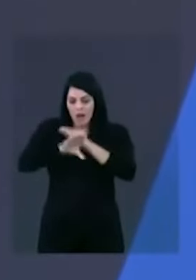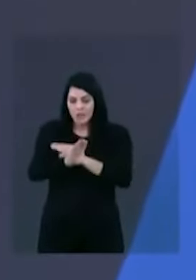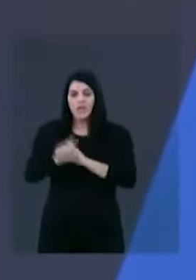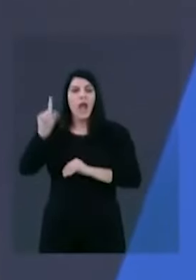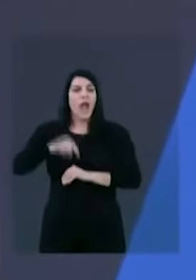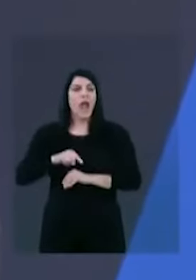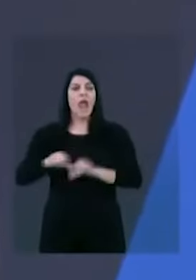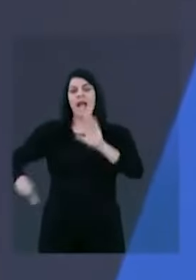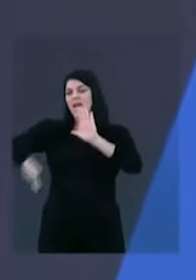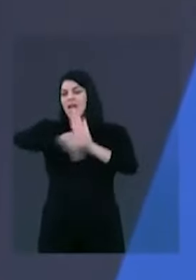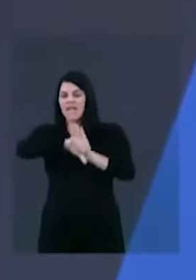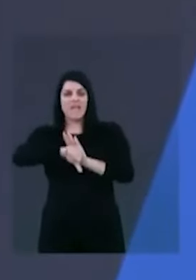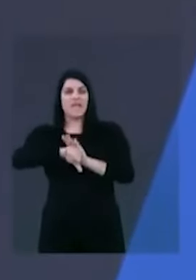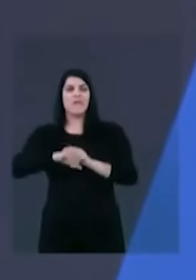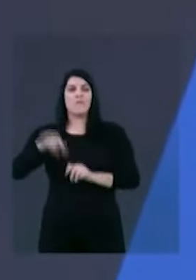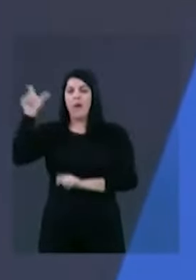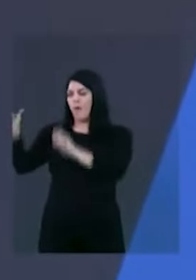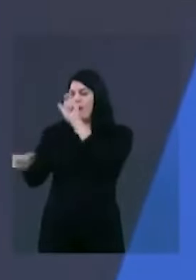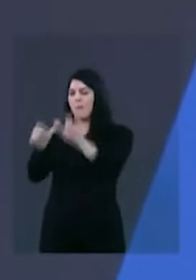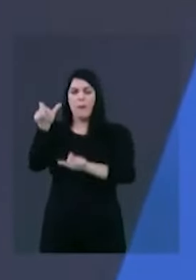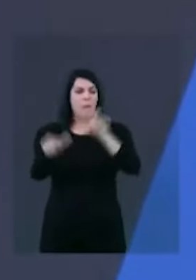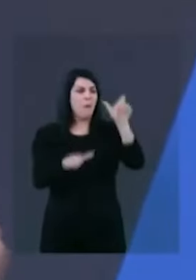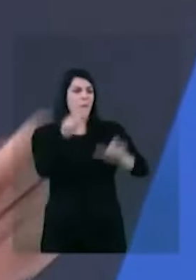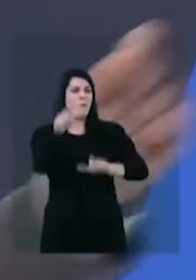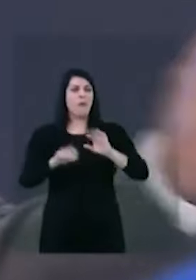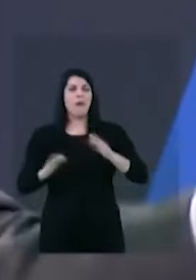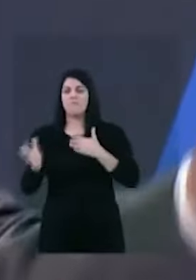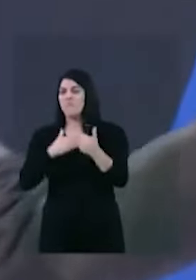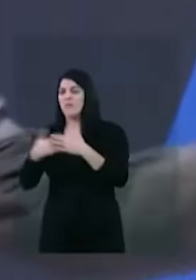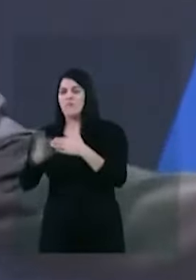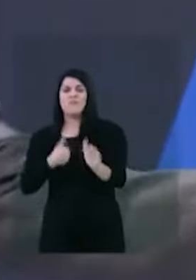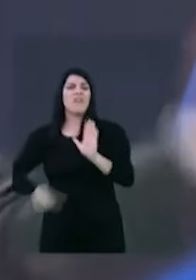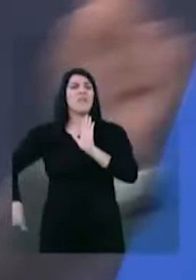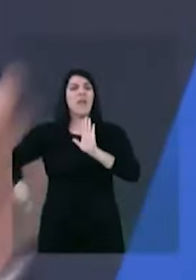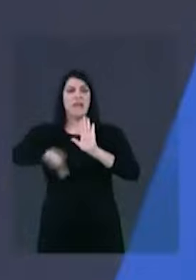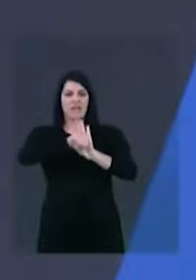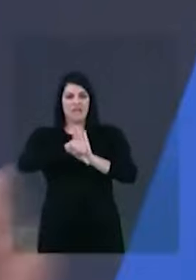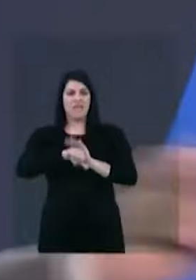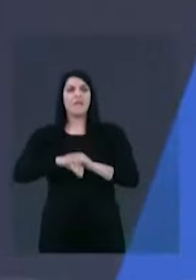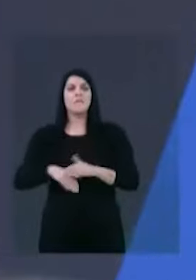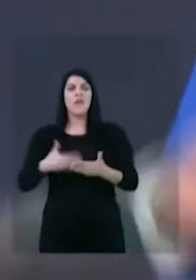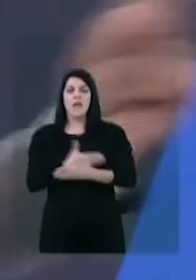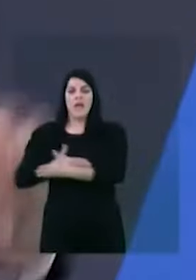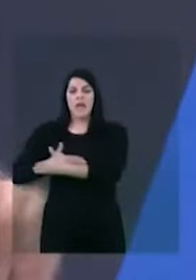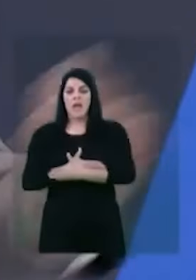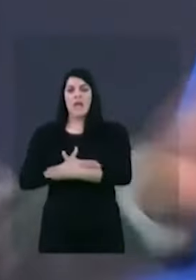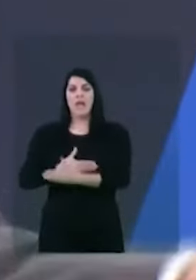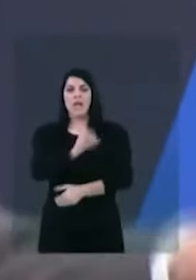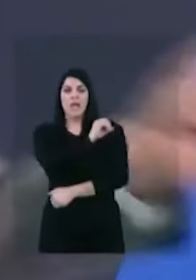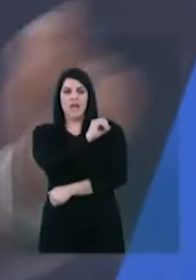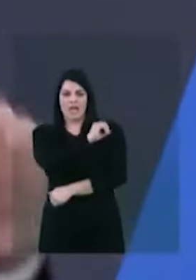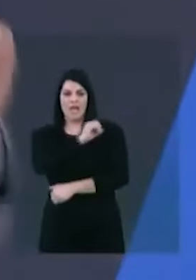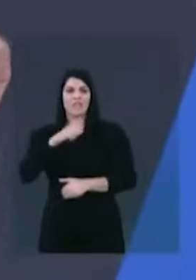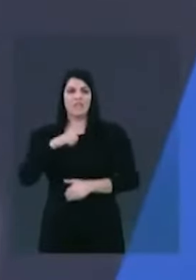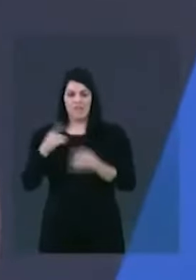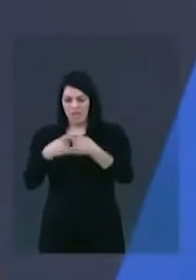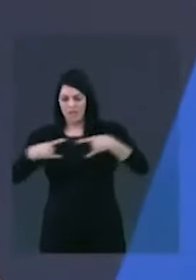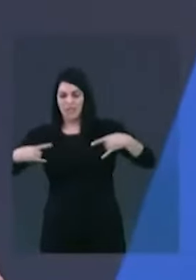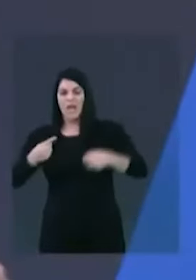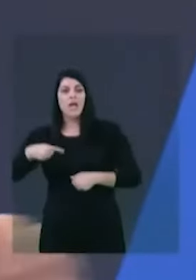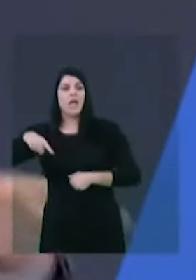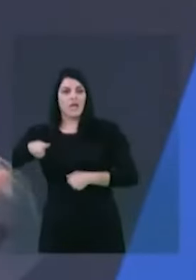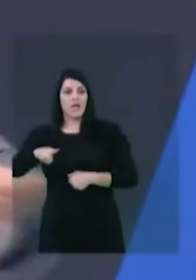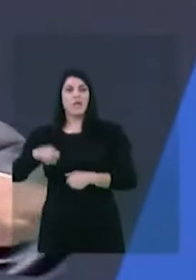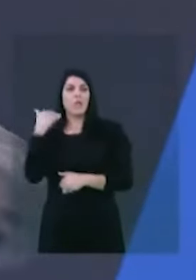janones seja do Flávio bolsonaro seja a suspeita de rachadinha em creche aqui em São Paulo com cheque indo pra conta do